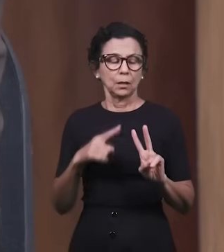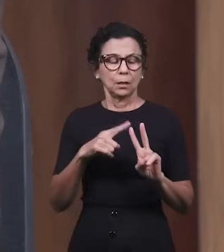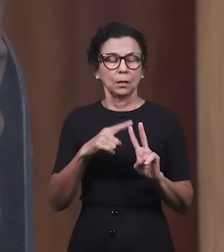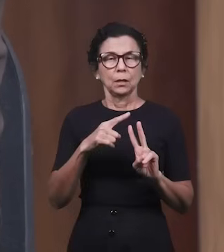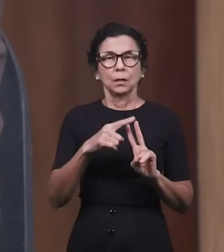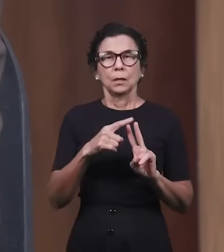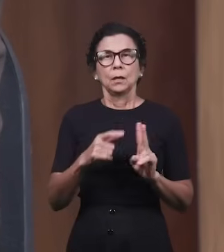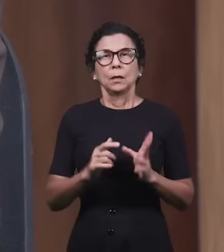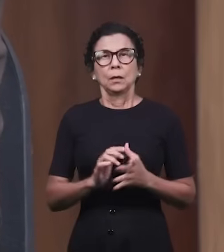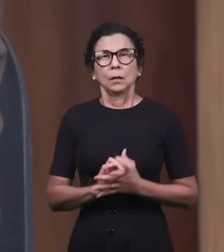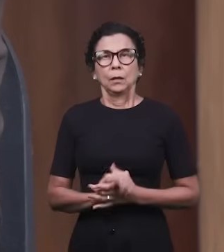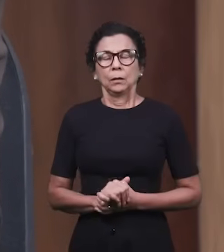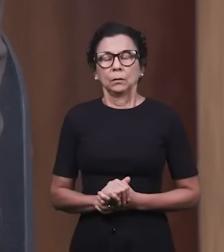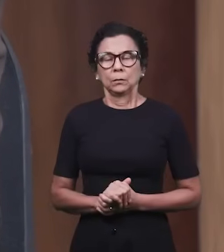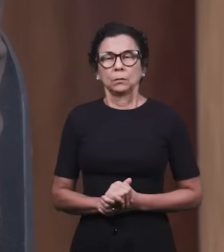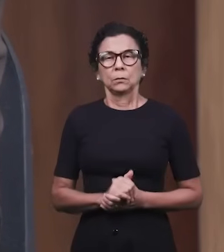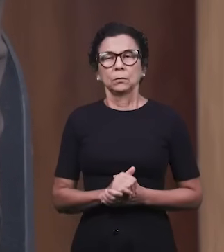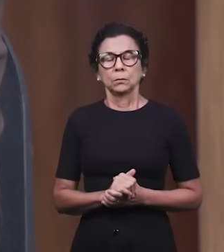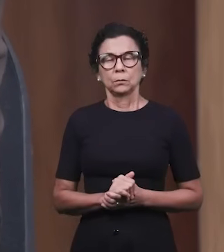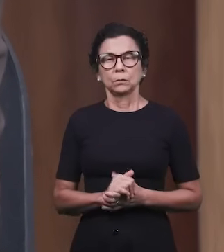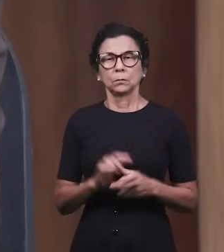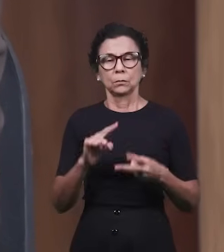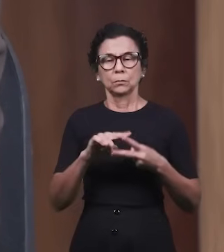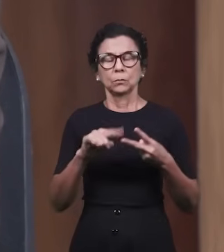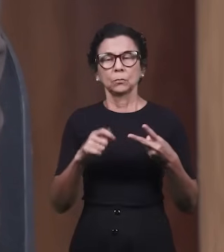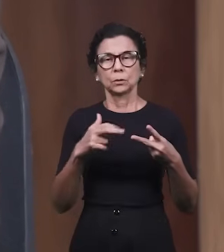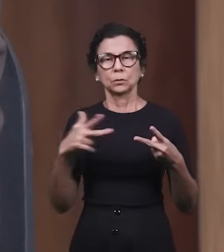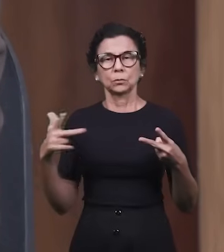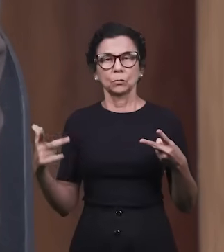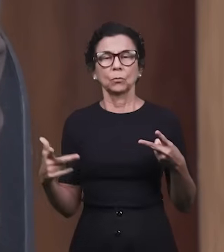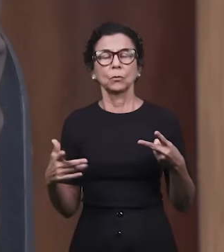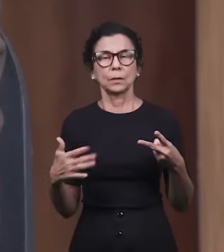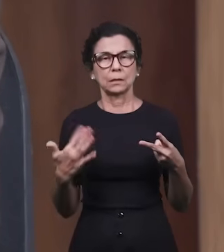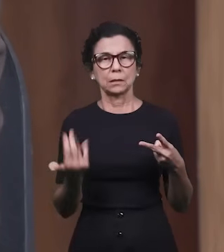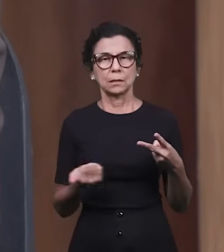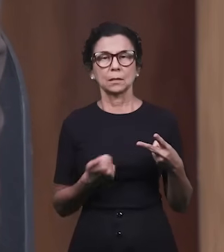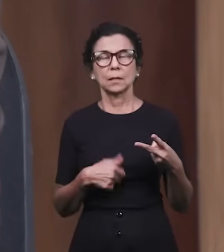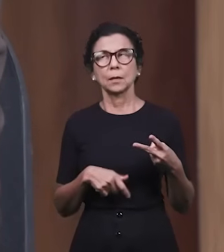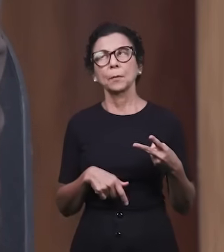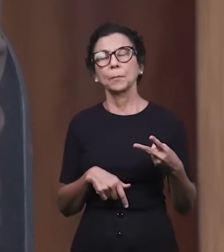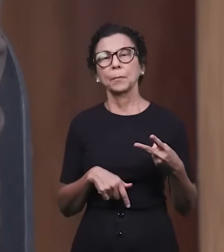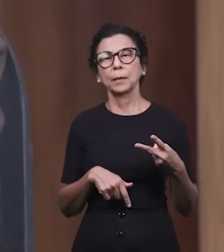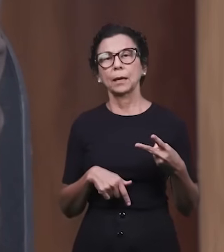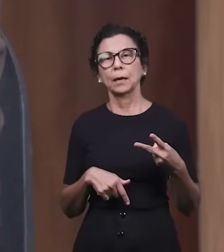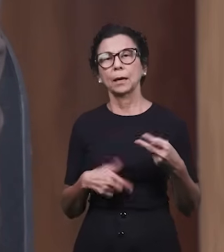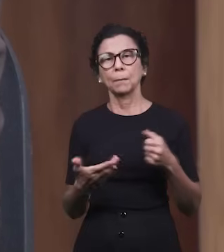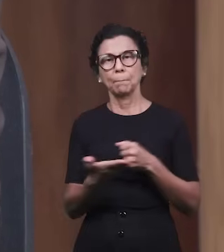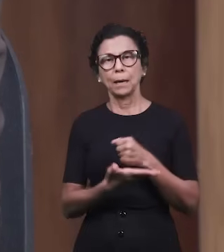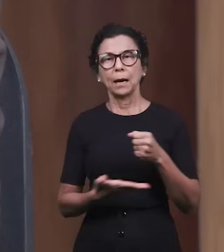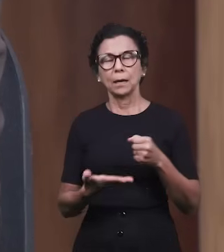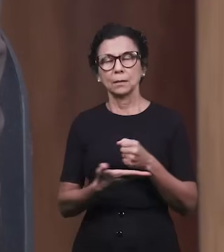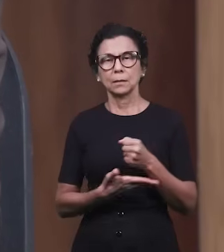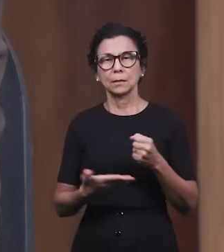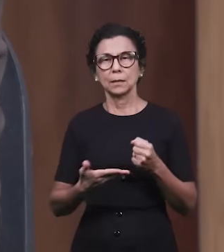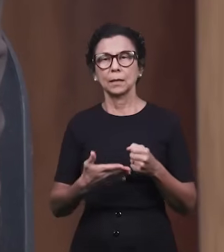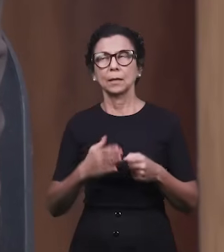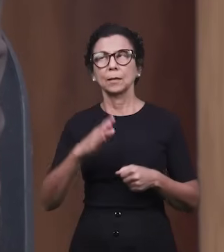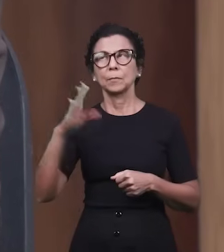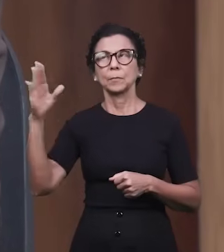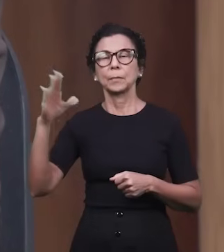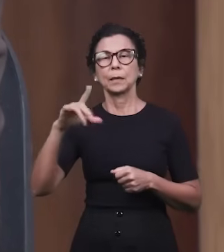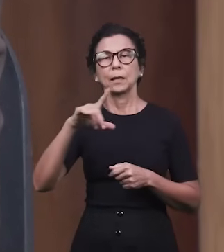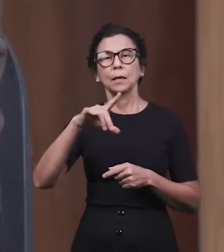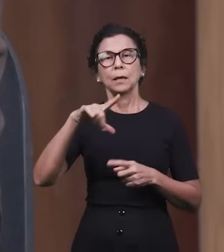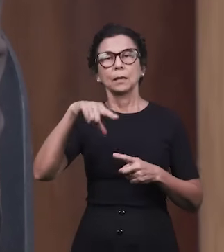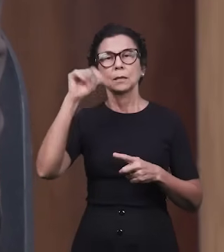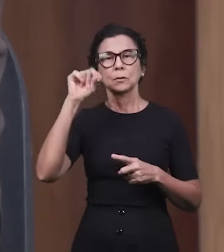foram indispensáveis, foram básicos na escolha dos diáconos. Sim. Que foi exatamente a questão de